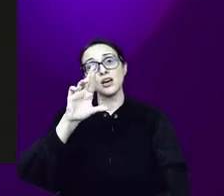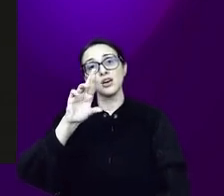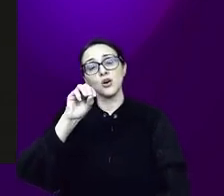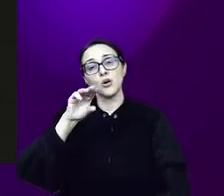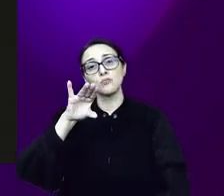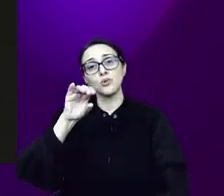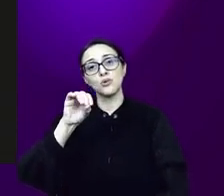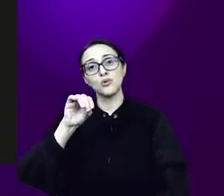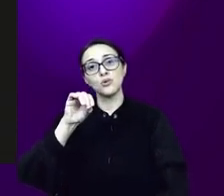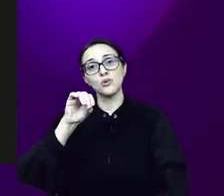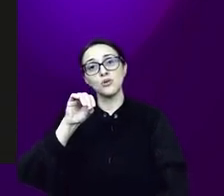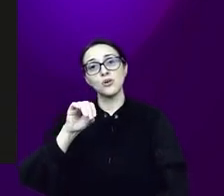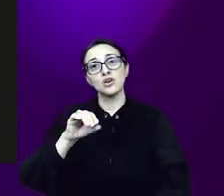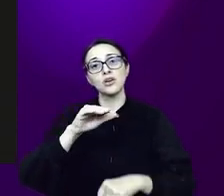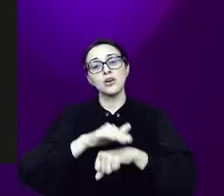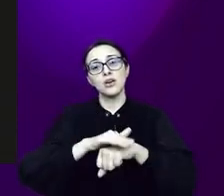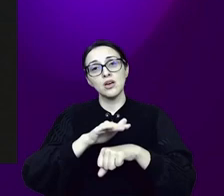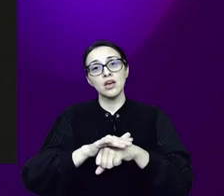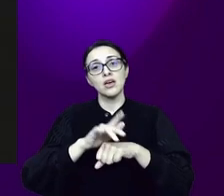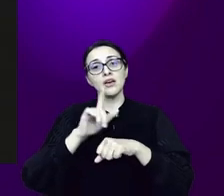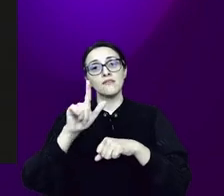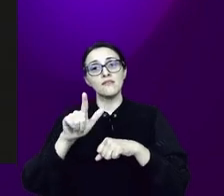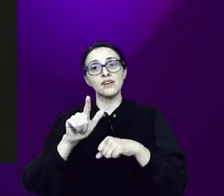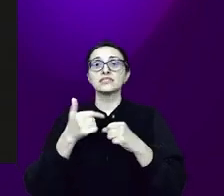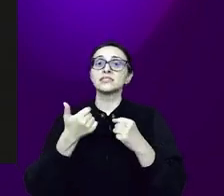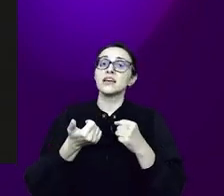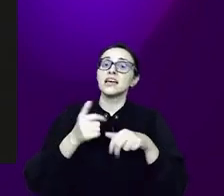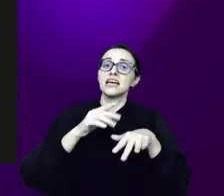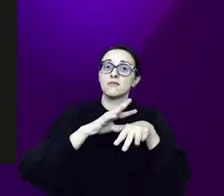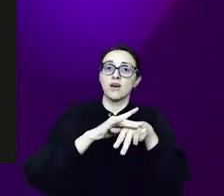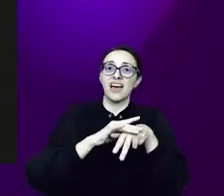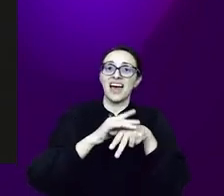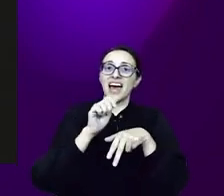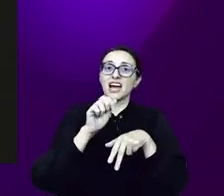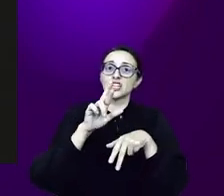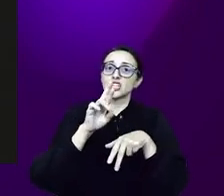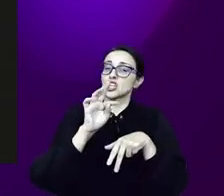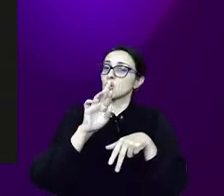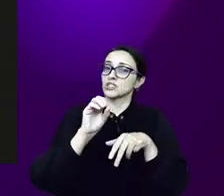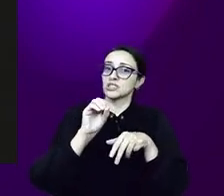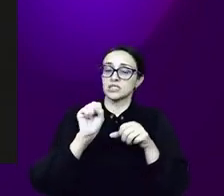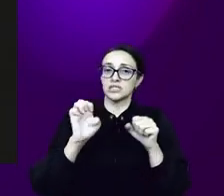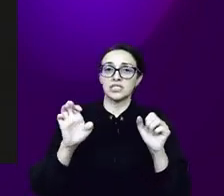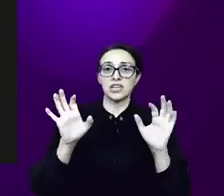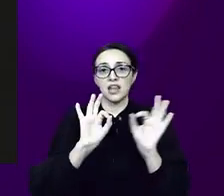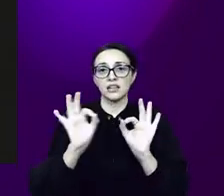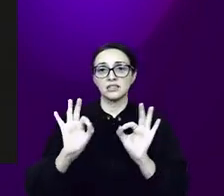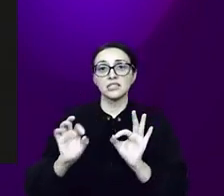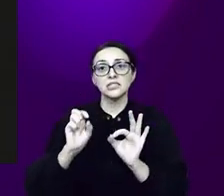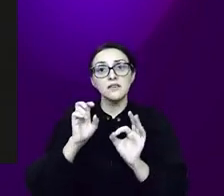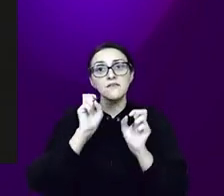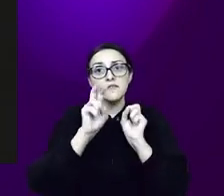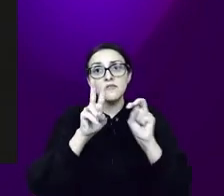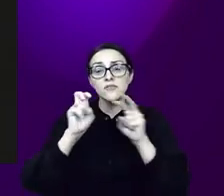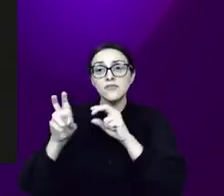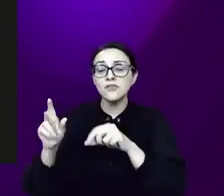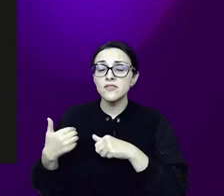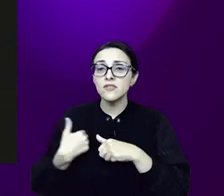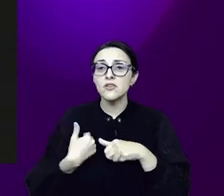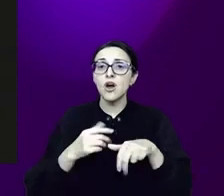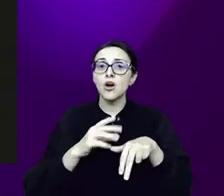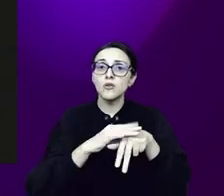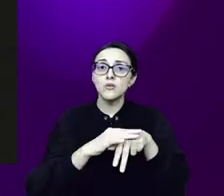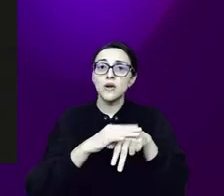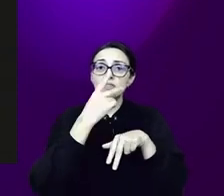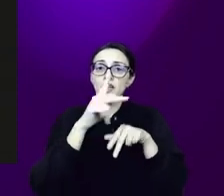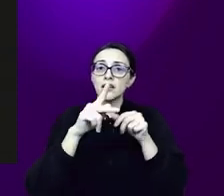Teve um caso que ele fez uma osteotomia do acrômio no paciente sem artrose e levou isso de volta. Quantos casos a gente já não viu de paciente com essa